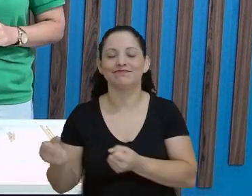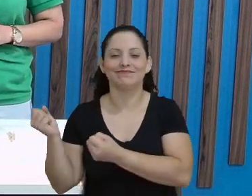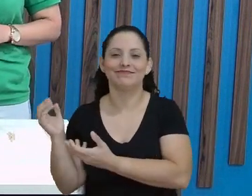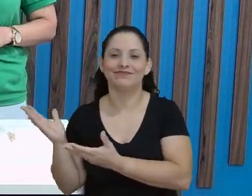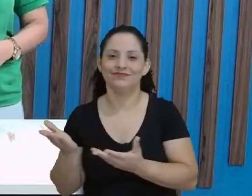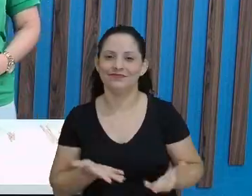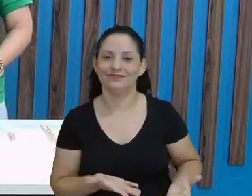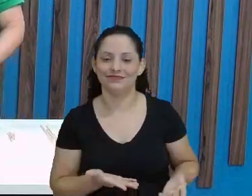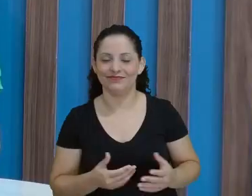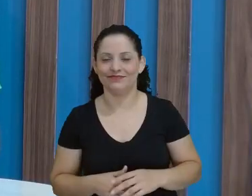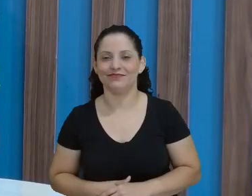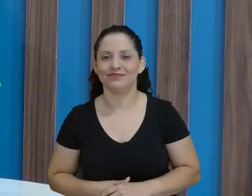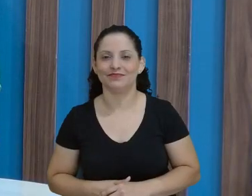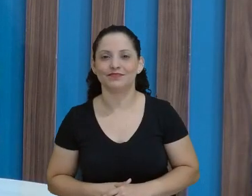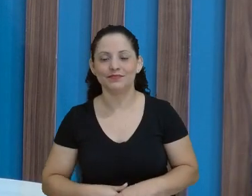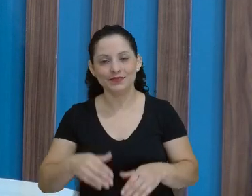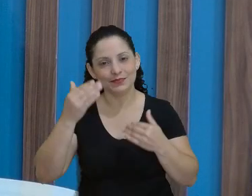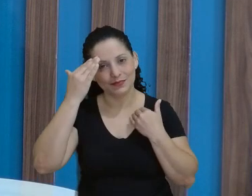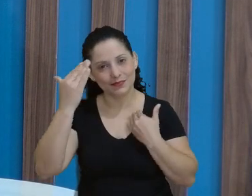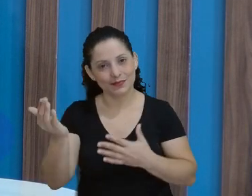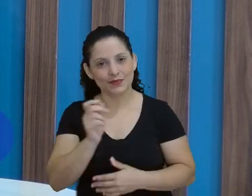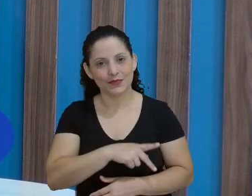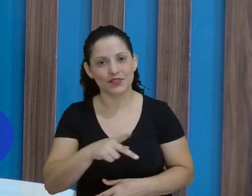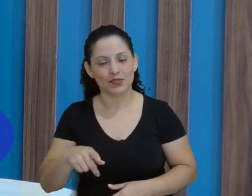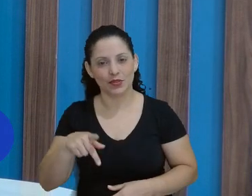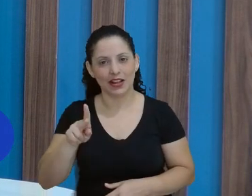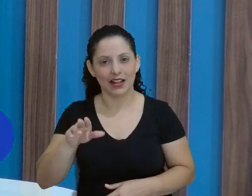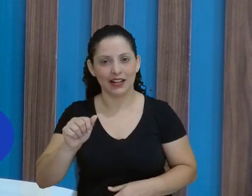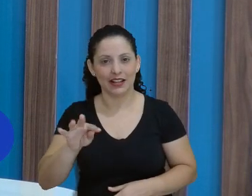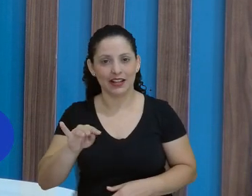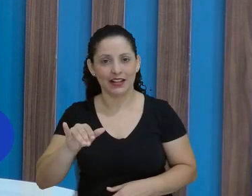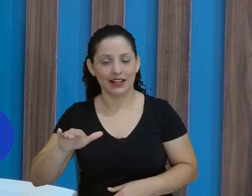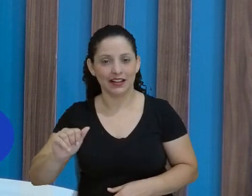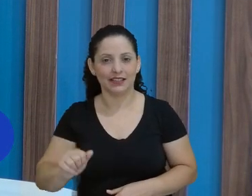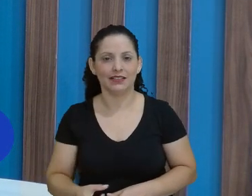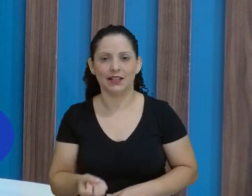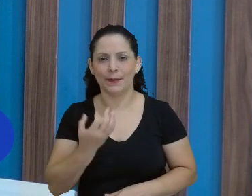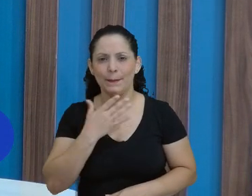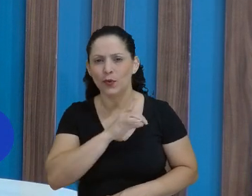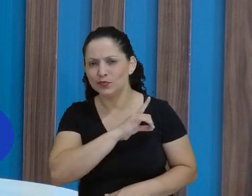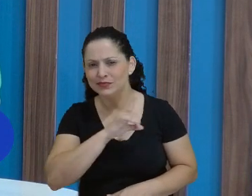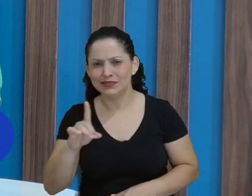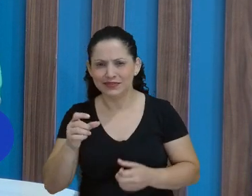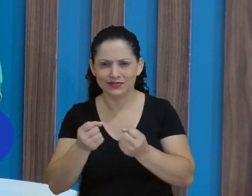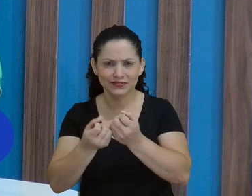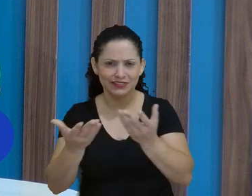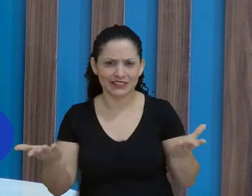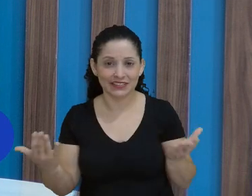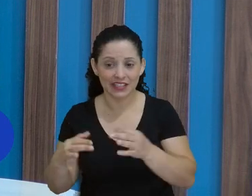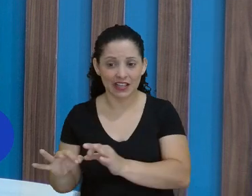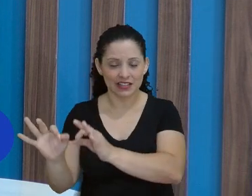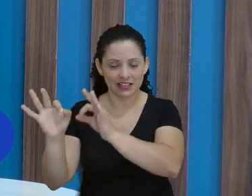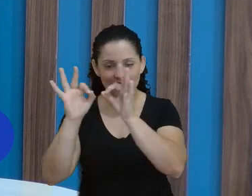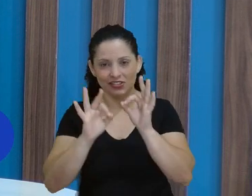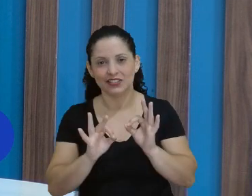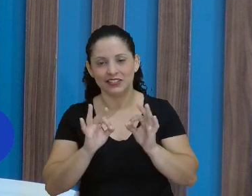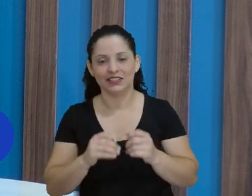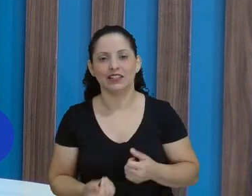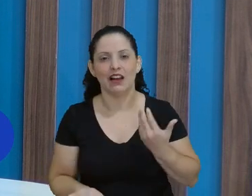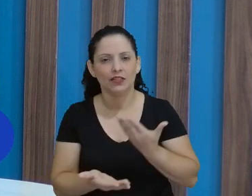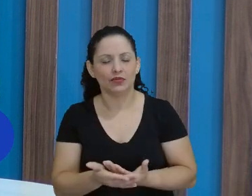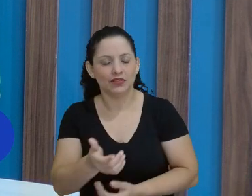professora Sandra. Obrigada, professora Kátia. Um bom dia especial para todo mundo que está aqui nos assistindo, nossos estudantes, nossas